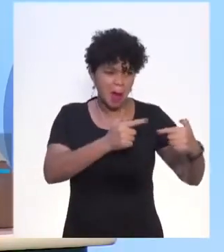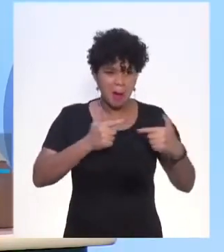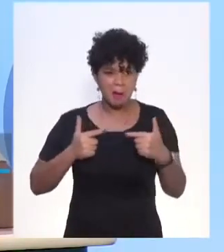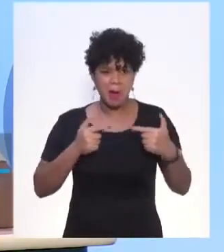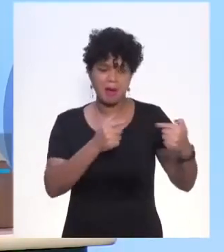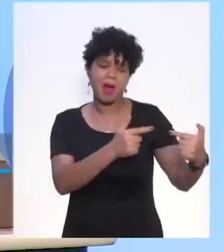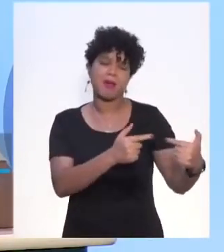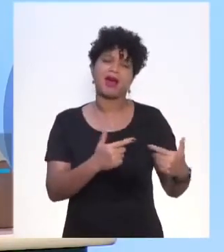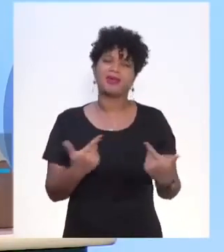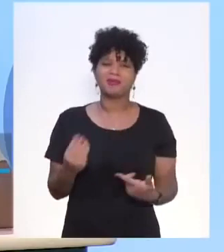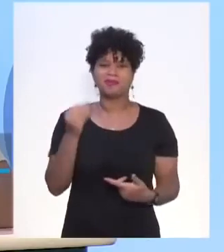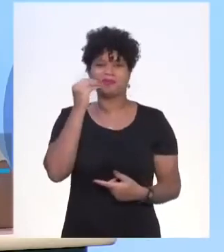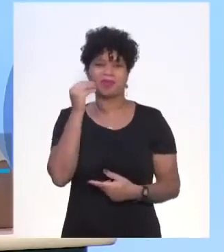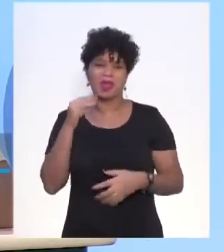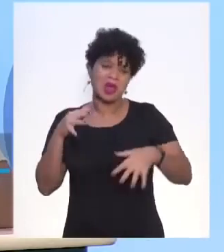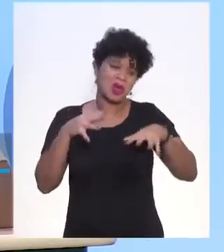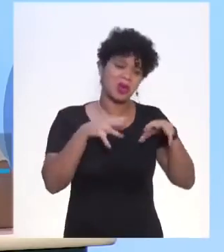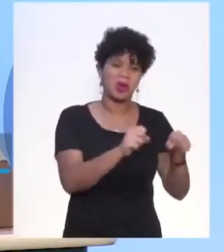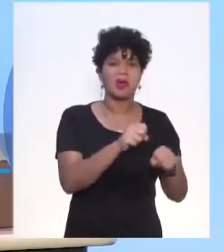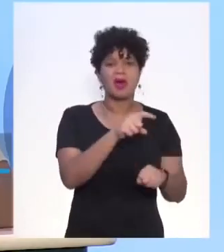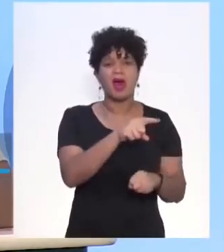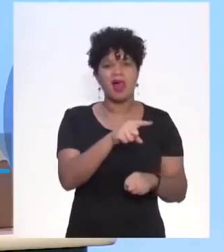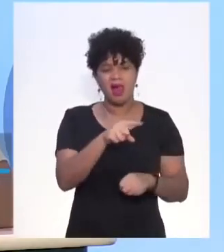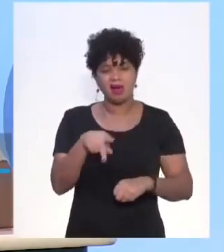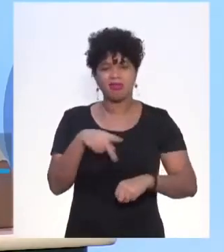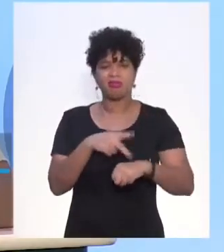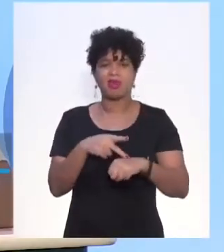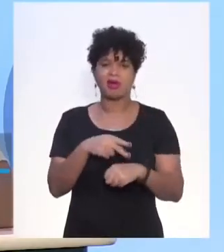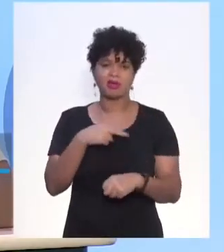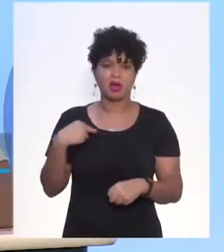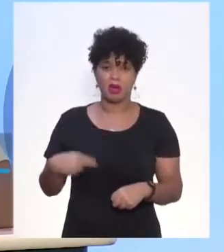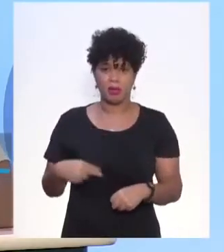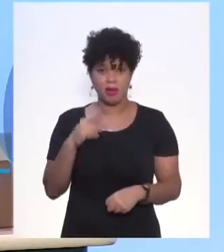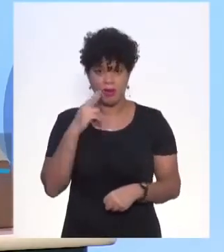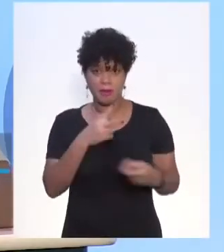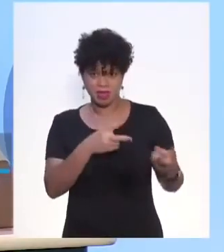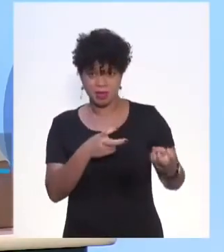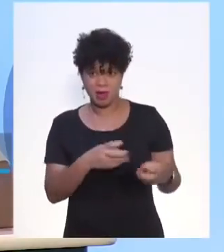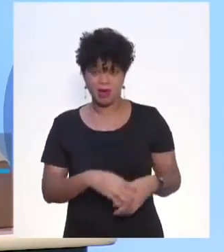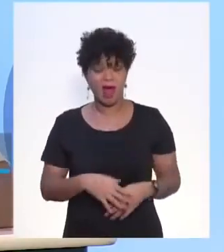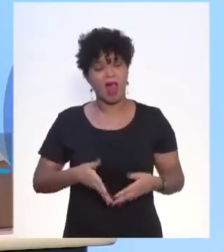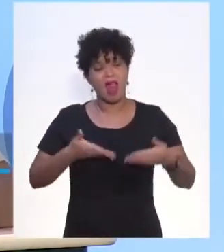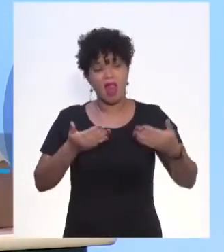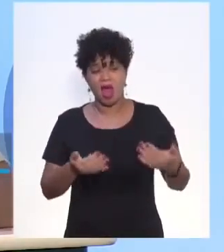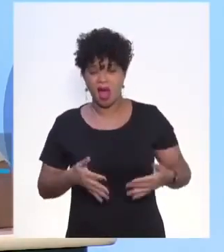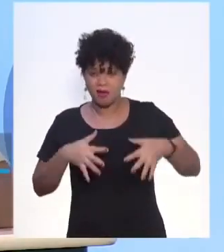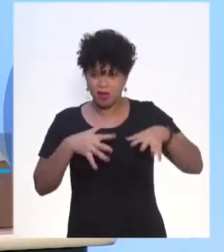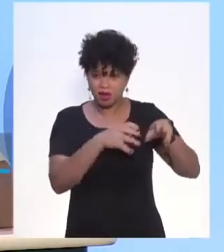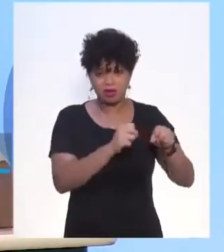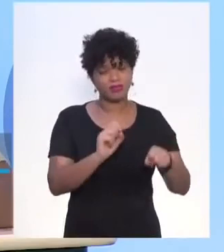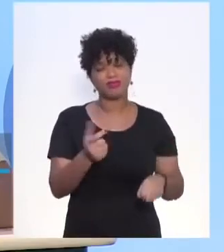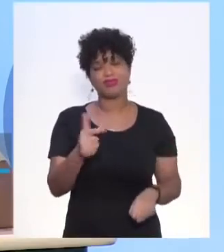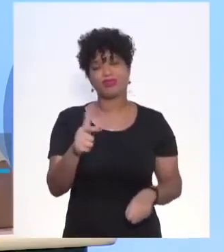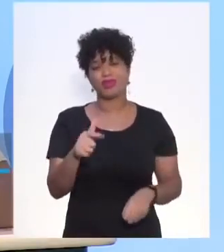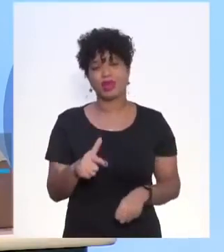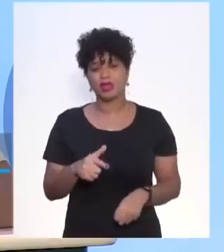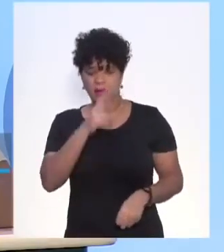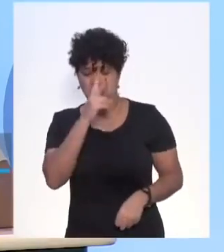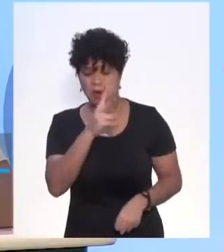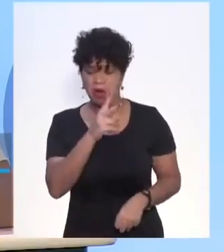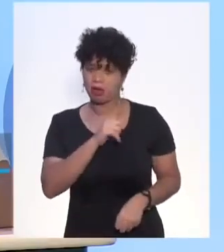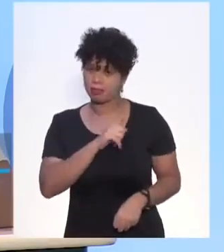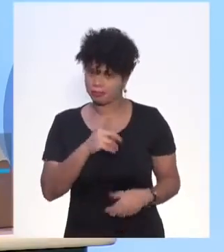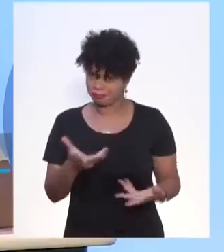dominação não eram suaves, né? Eram bastante contundentes, bastante agressivas.